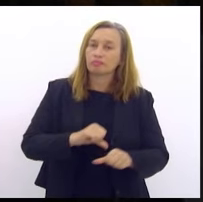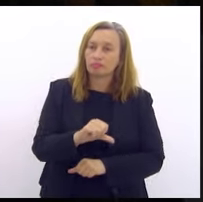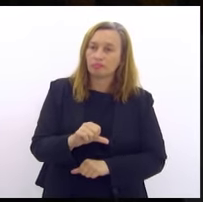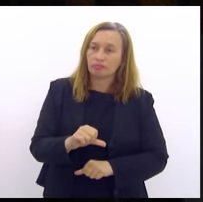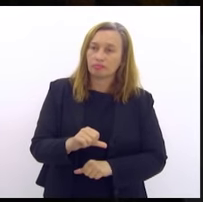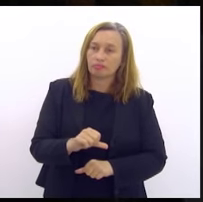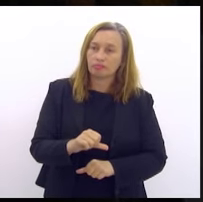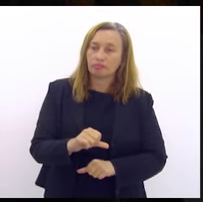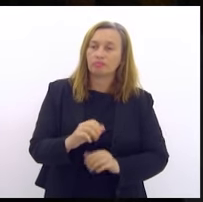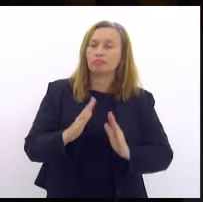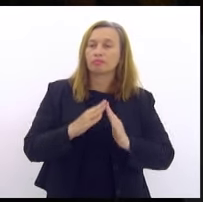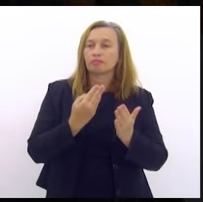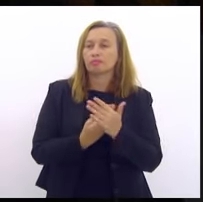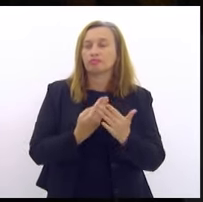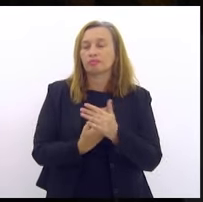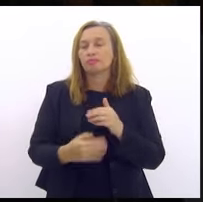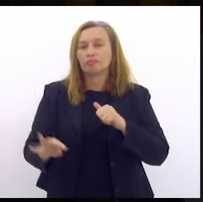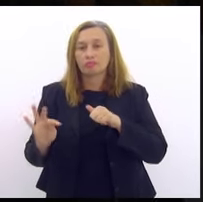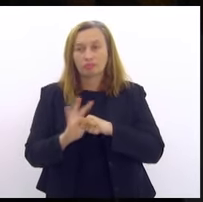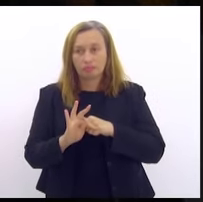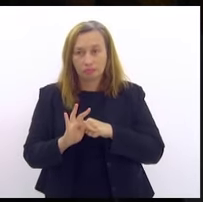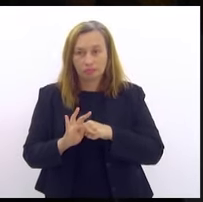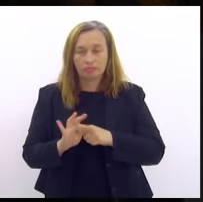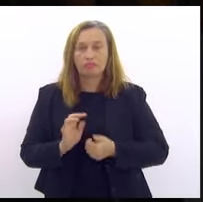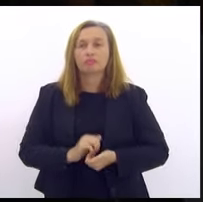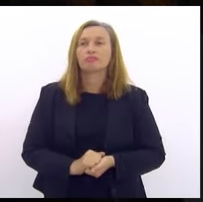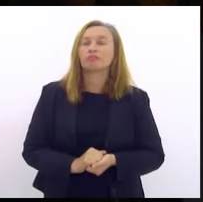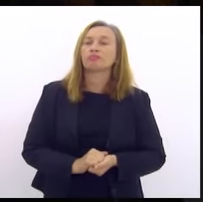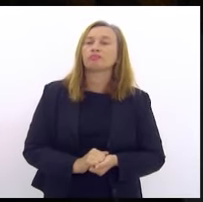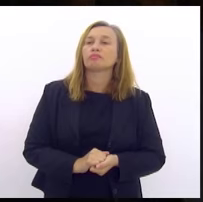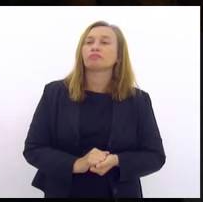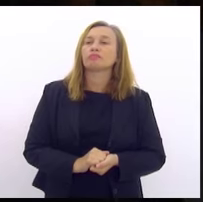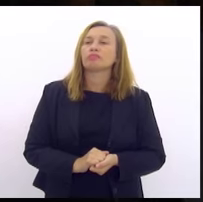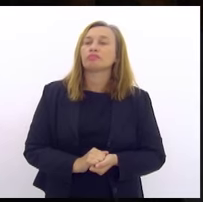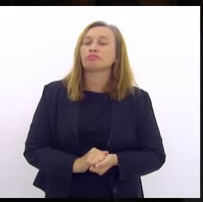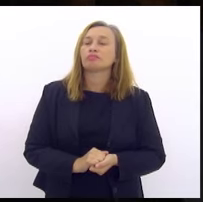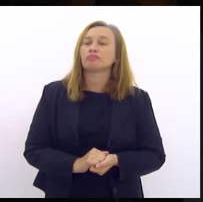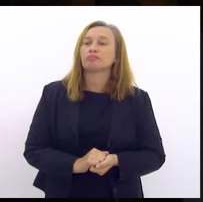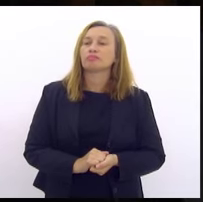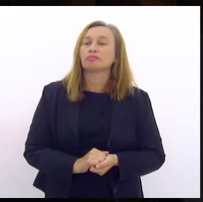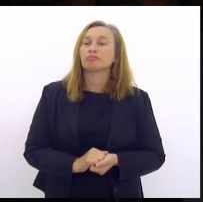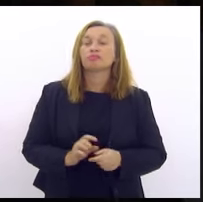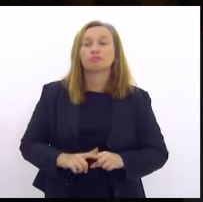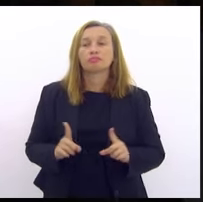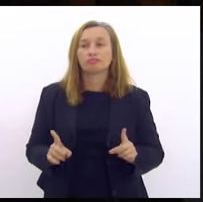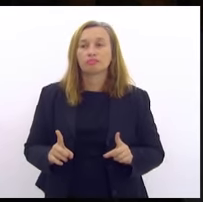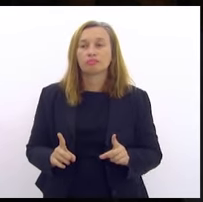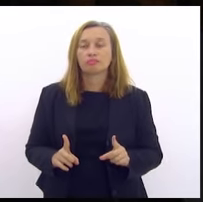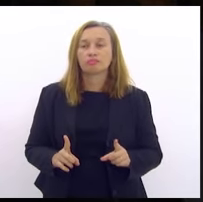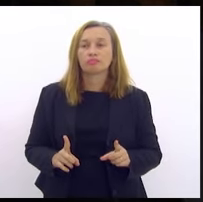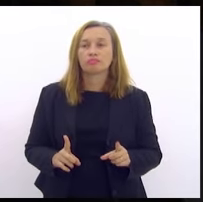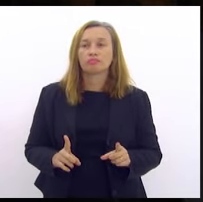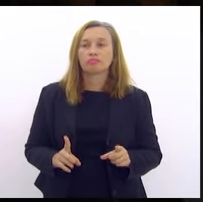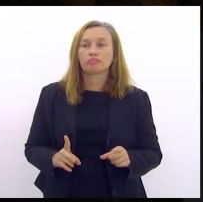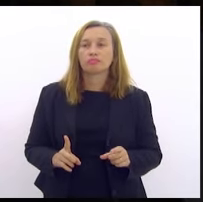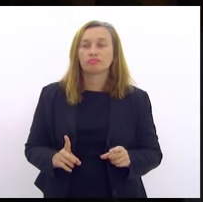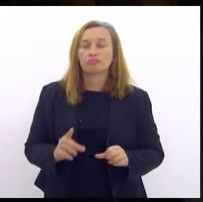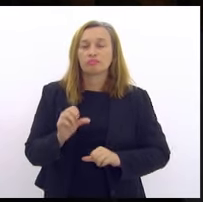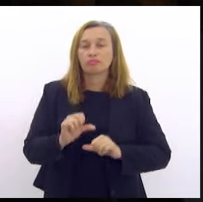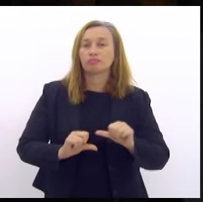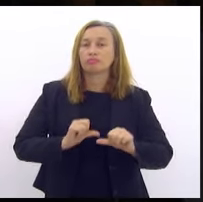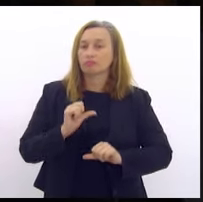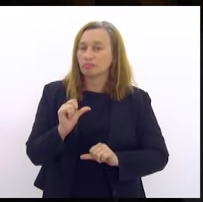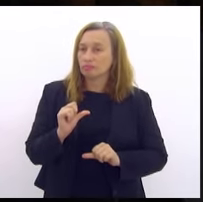na FAETEC, na Fundação de Apoio à Escola Técnica do Estado do Rio de Janeiro. Só que quando houve essa